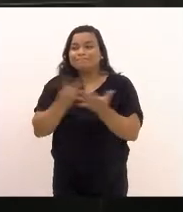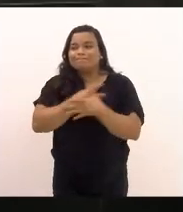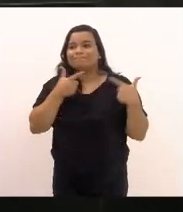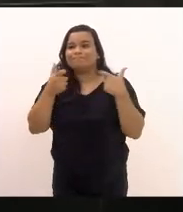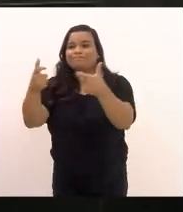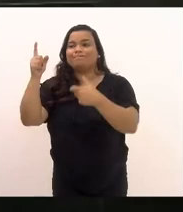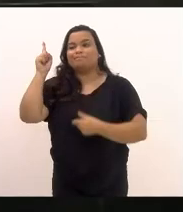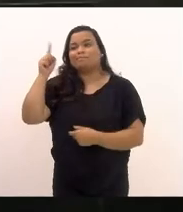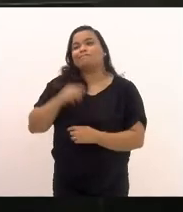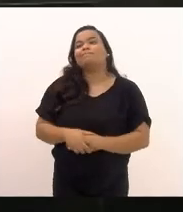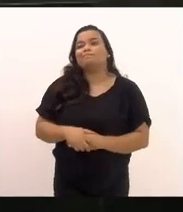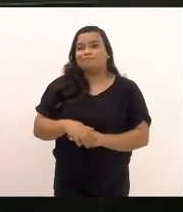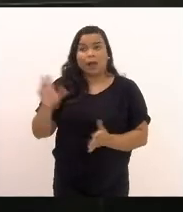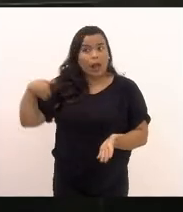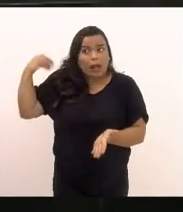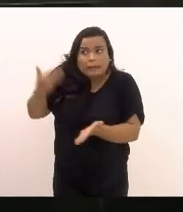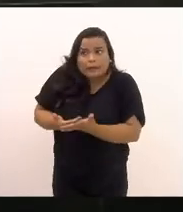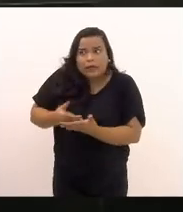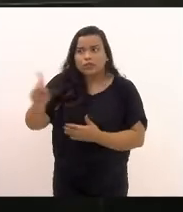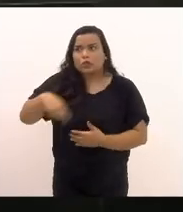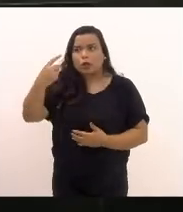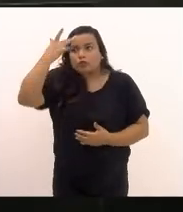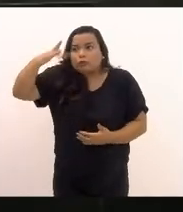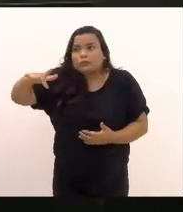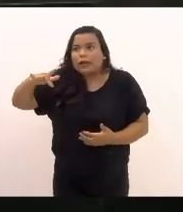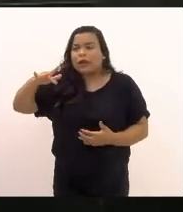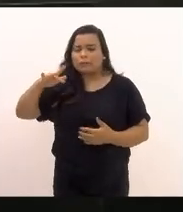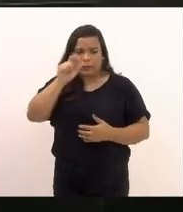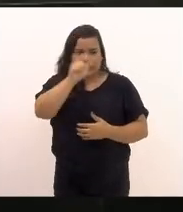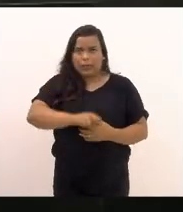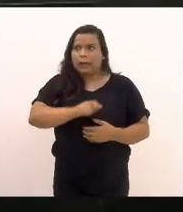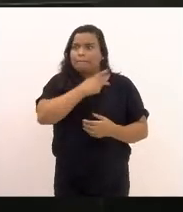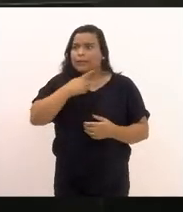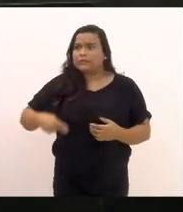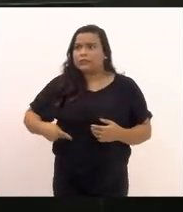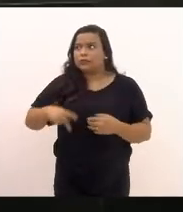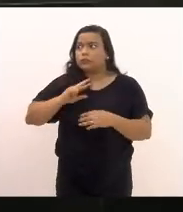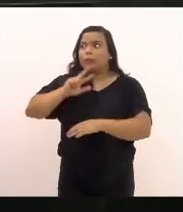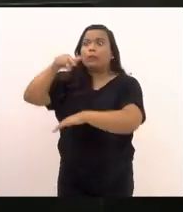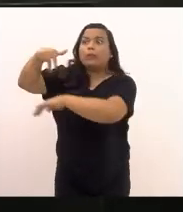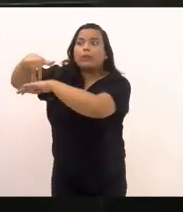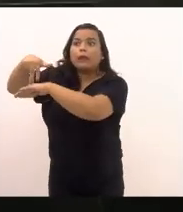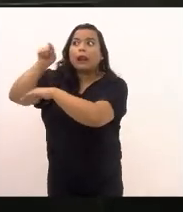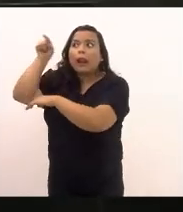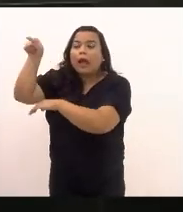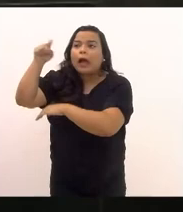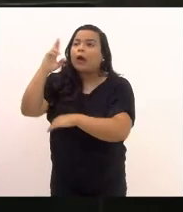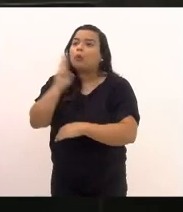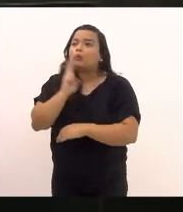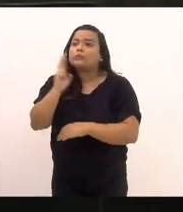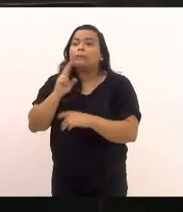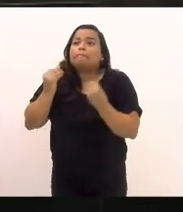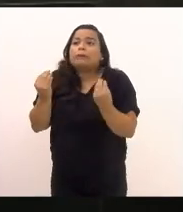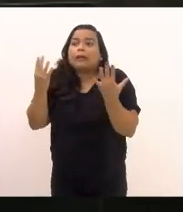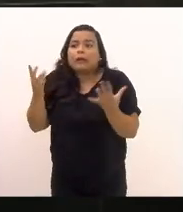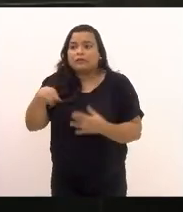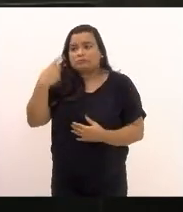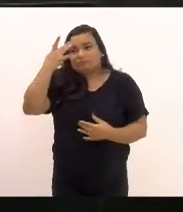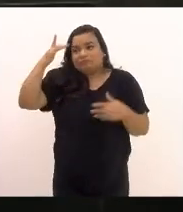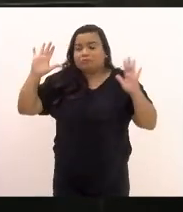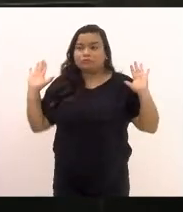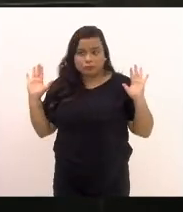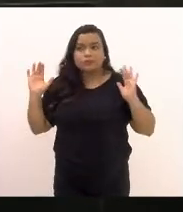até hoje não deu para saber o que foi fazer Jair Bolsonaro naquela visita. O fato concreto que certamente em nada